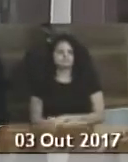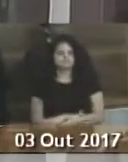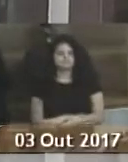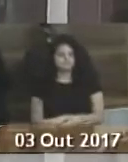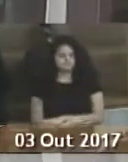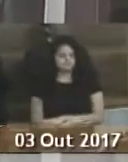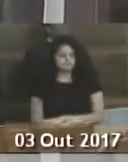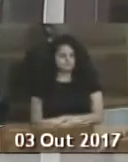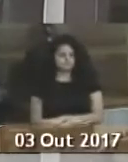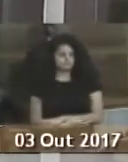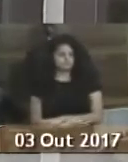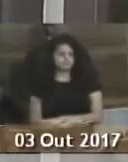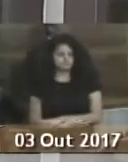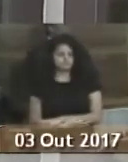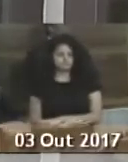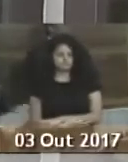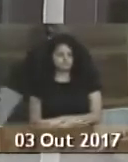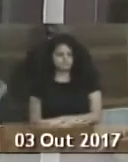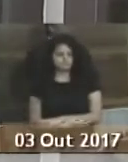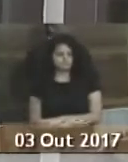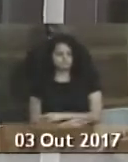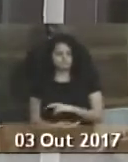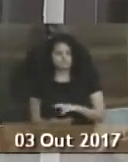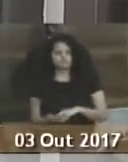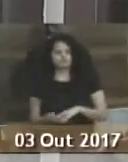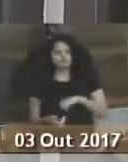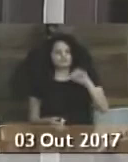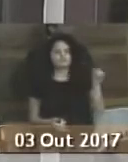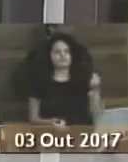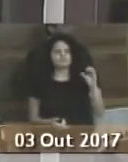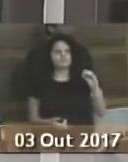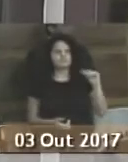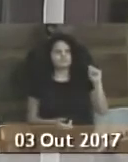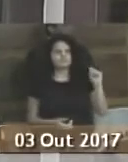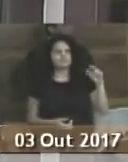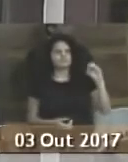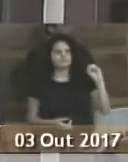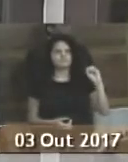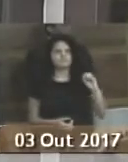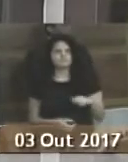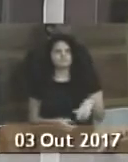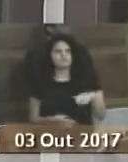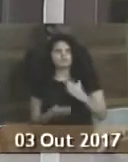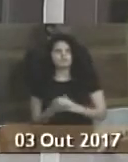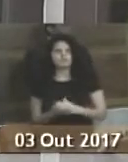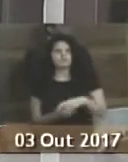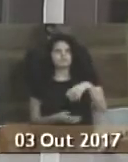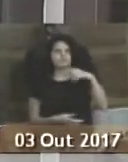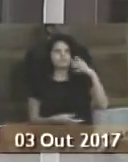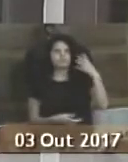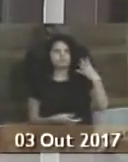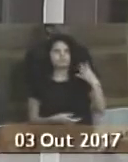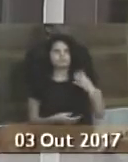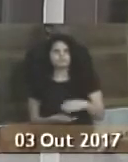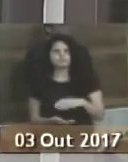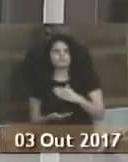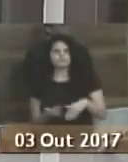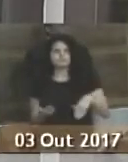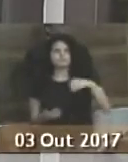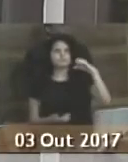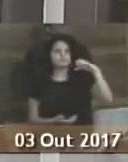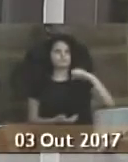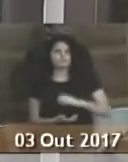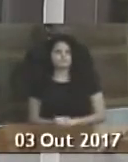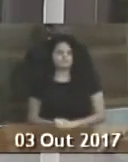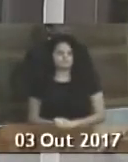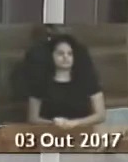coincidência, vou ler aqui 1 João, capítulo 4, versículo 9, e diz assim: